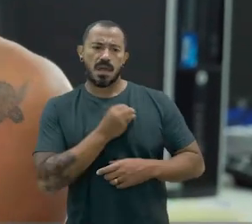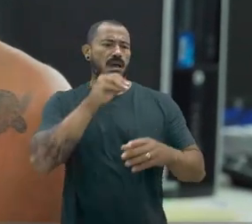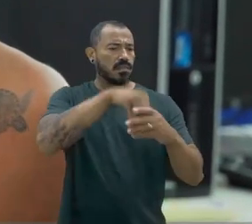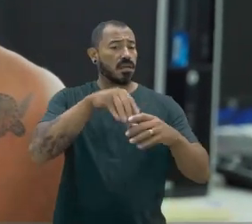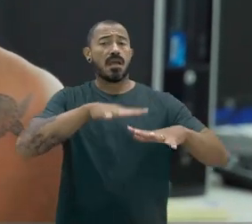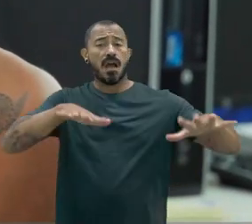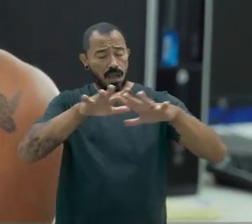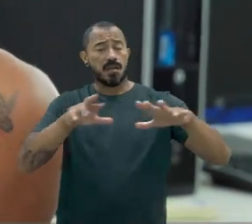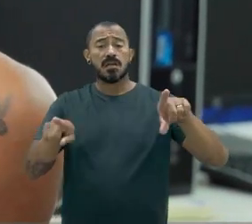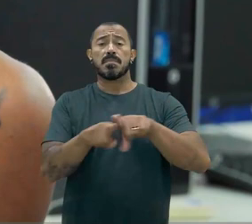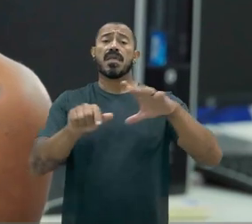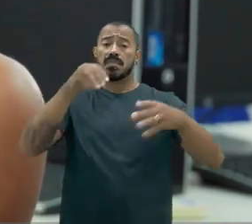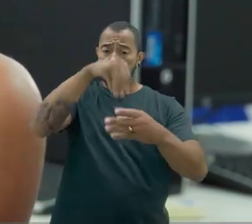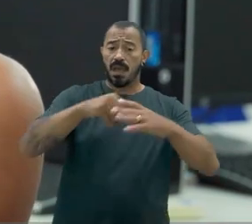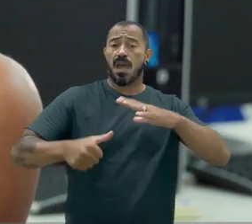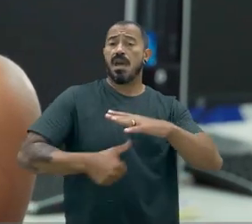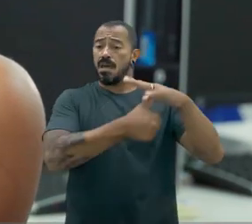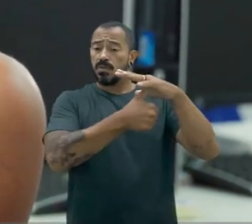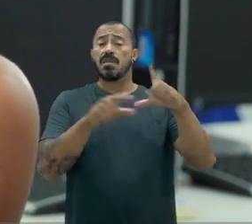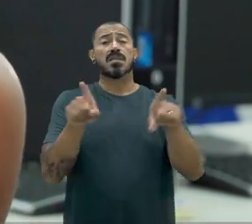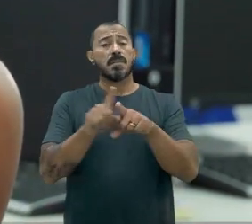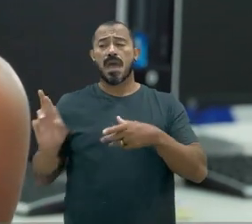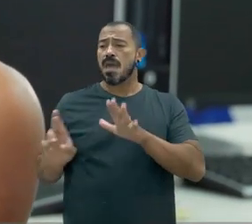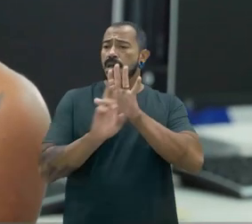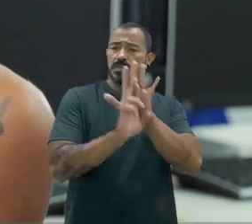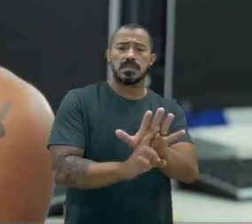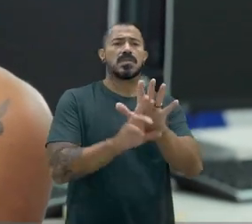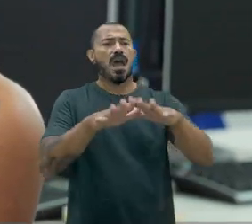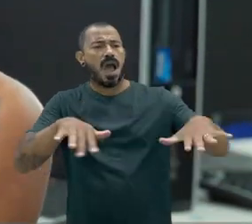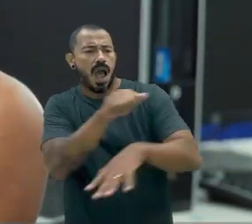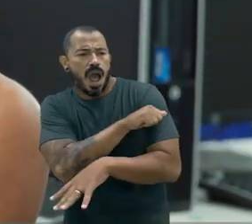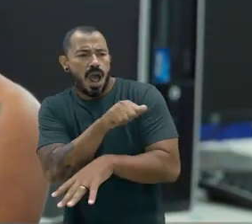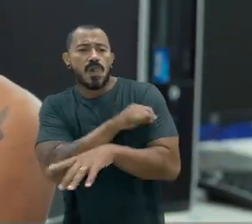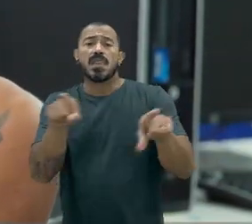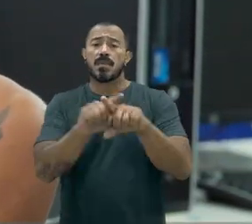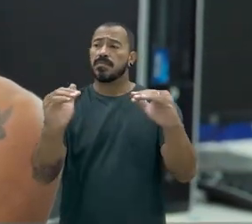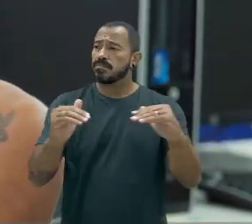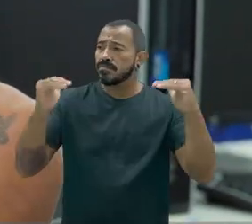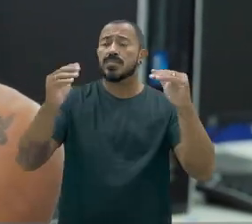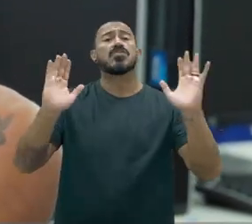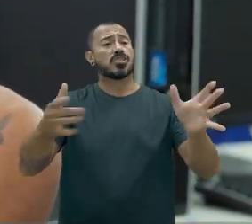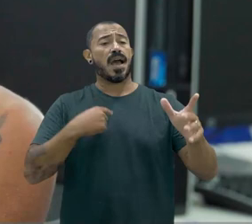debate dentro da reitoria, que é importantíssimo. Tem representante dissidente trans preta no Conselho Superior. Eu assumindo